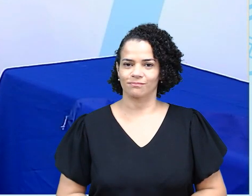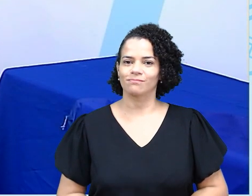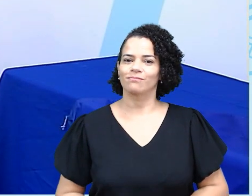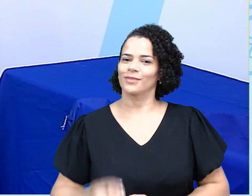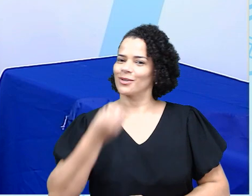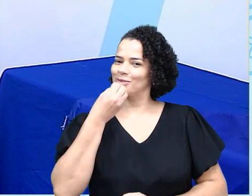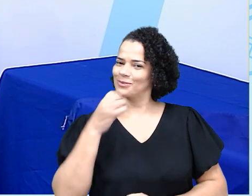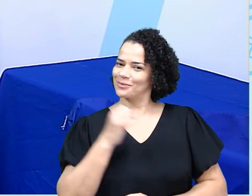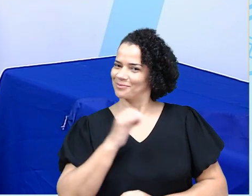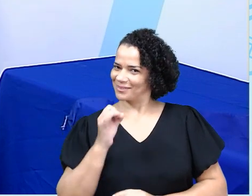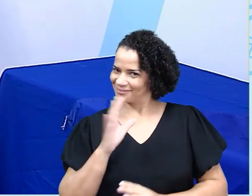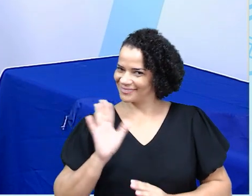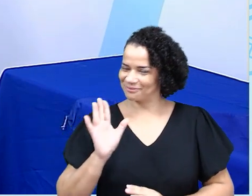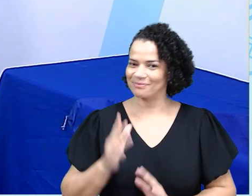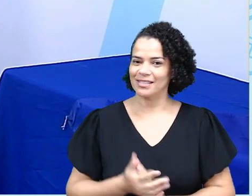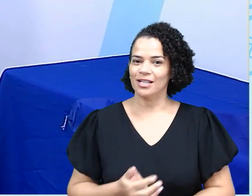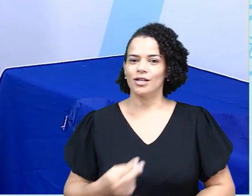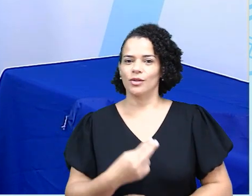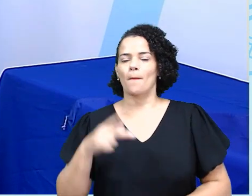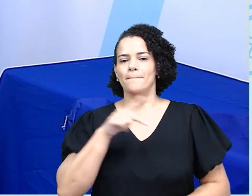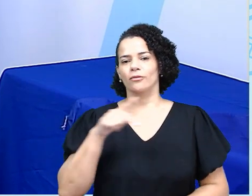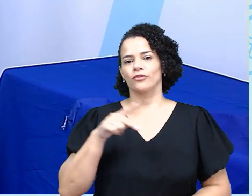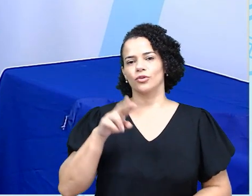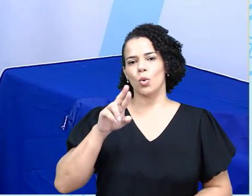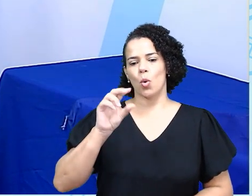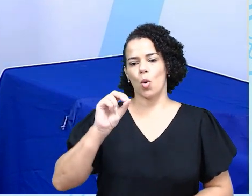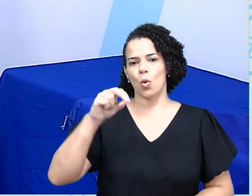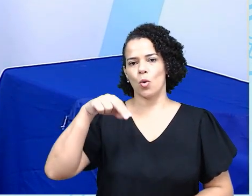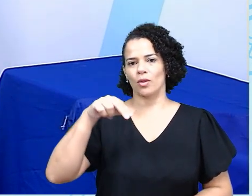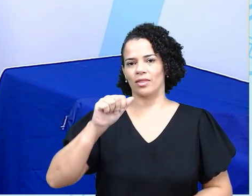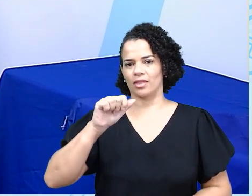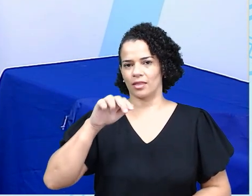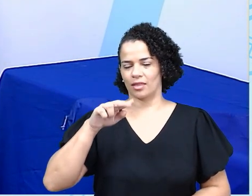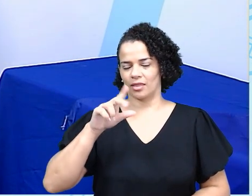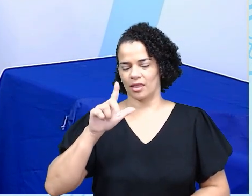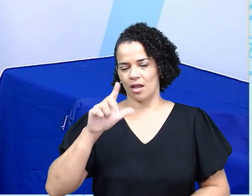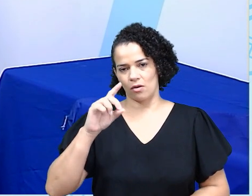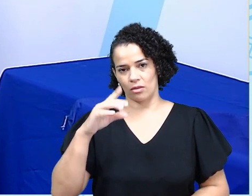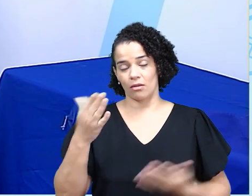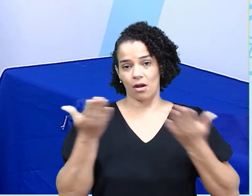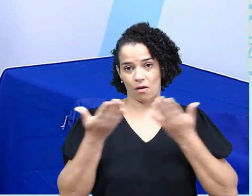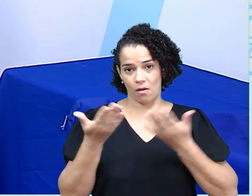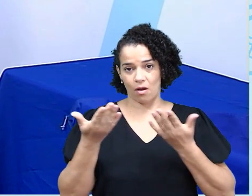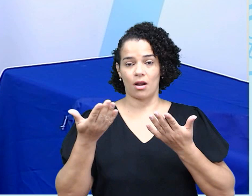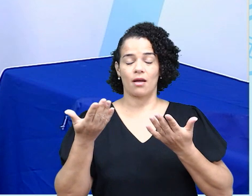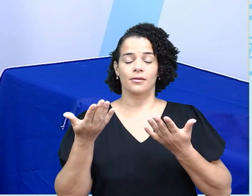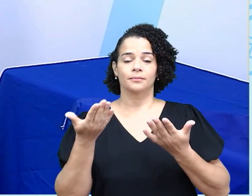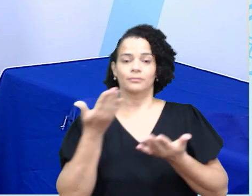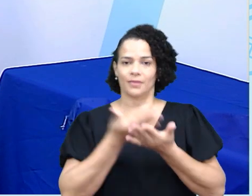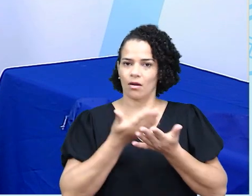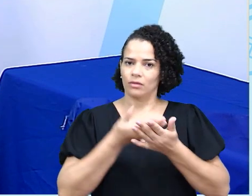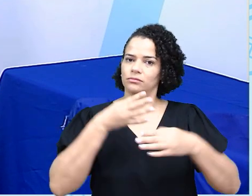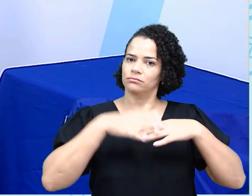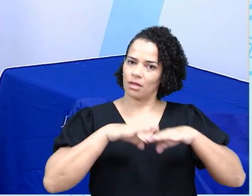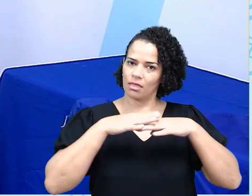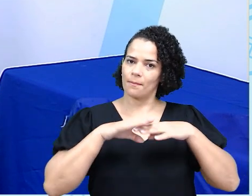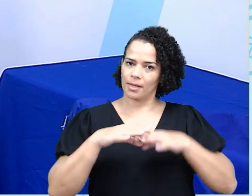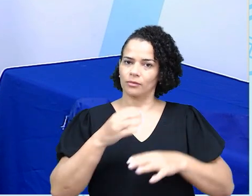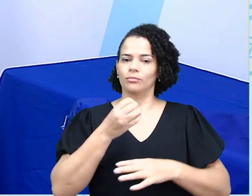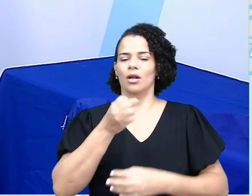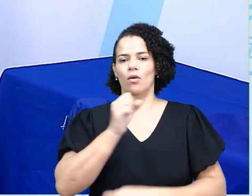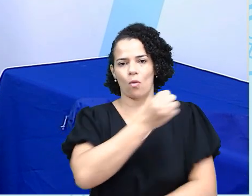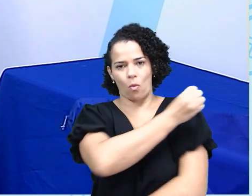Olá, minha gente. Eu sou o professor Rinaldo Beltrão e teremos agora uma aula de matemática para estudantes do 8º ano. Pega aí